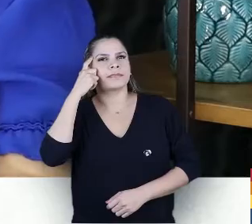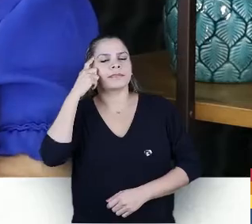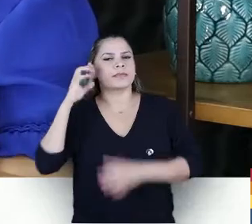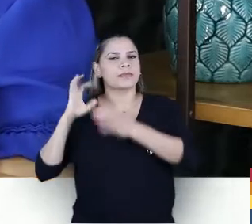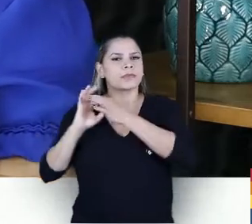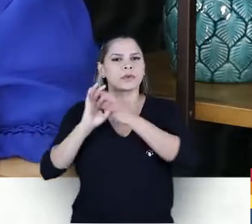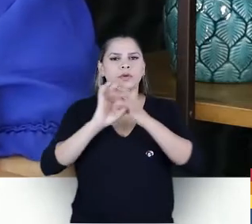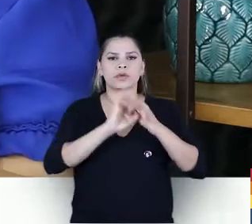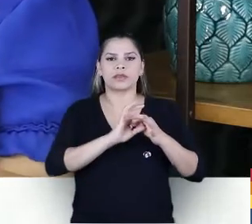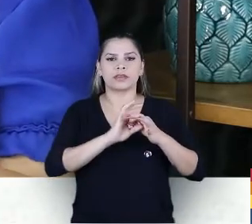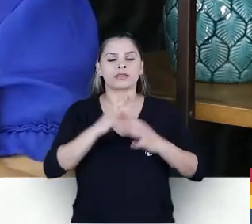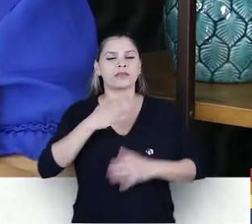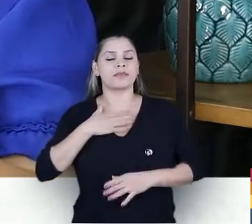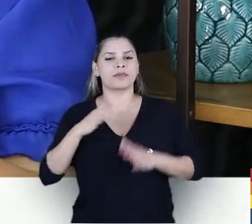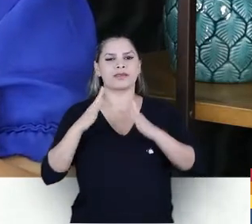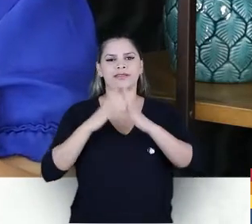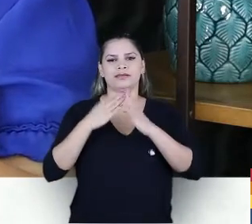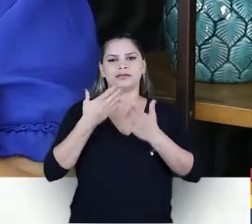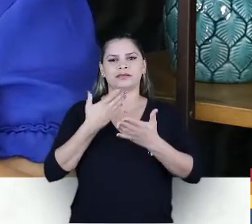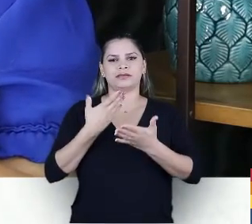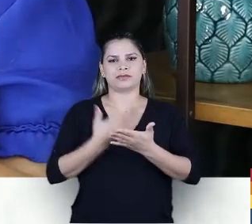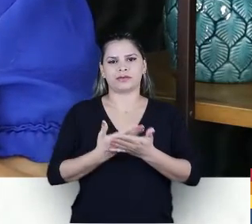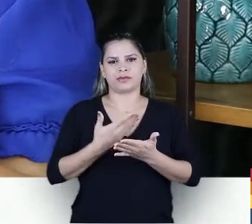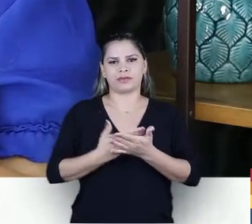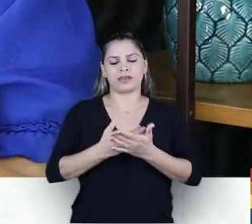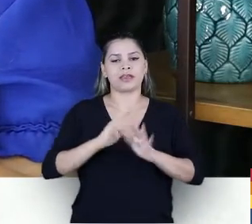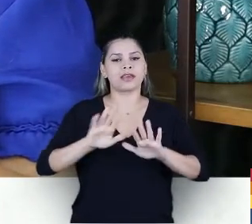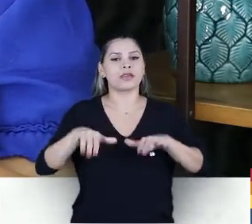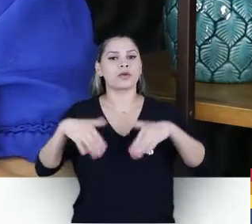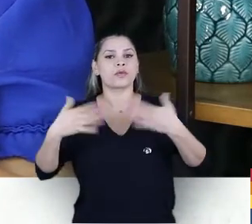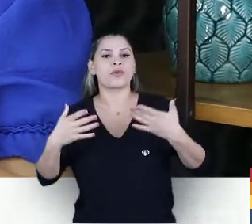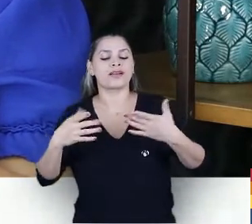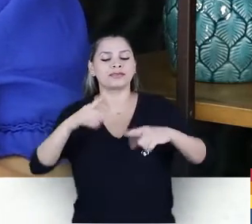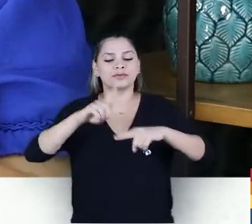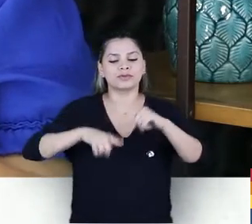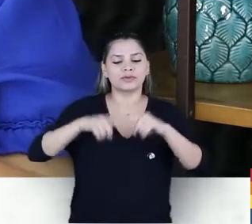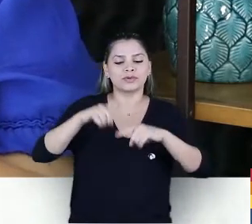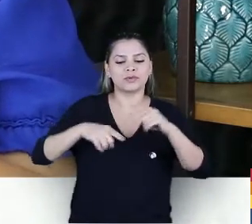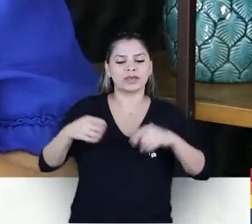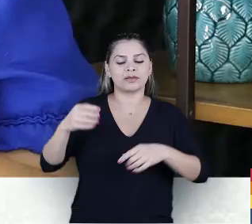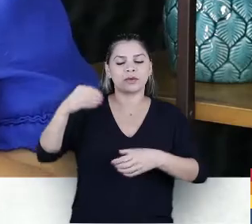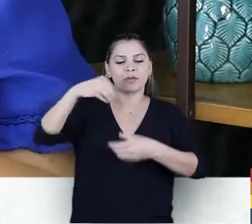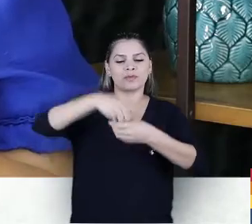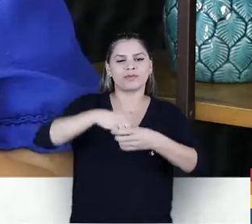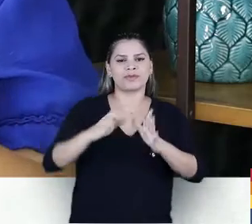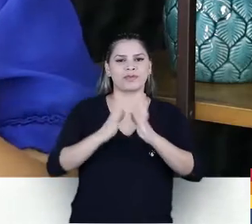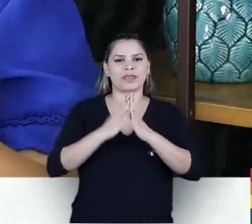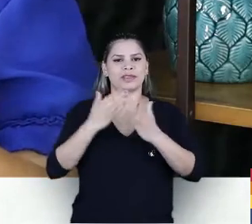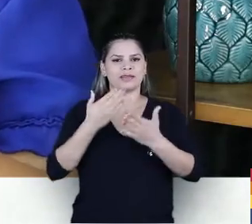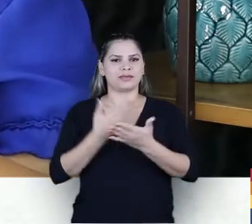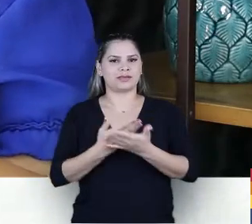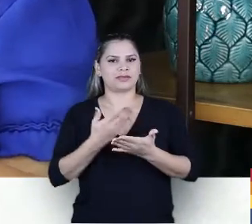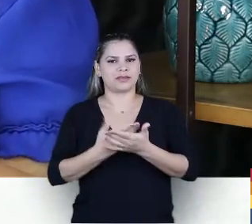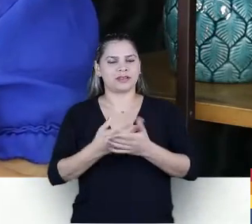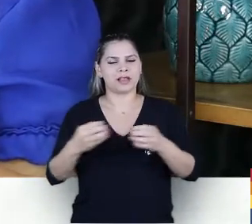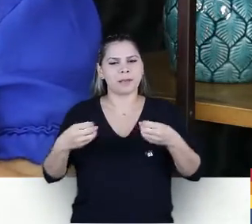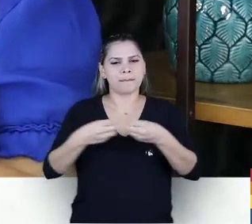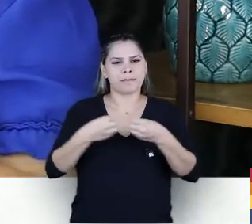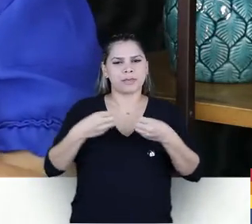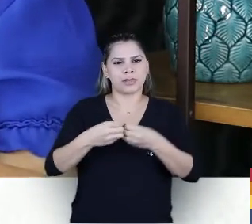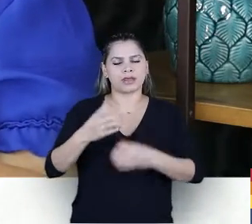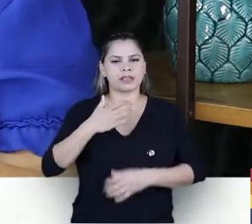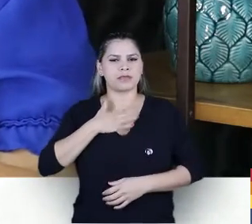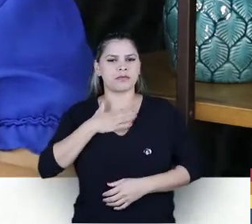elaborar uma metodologia. Então, aqui a gente colocou como sugestão visita de campo,